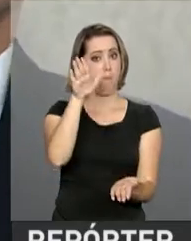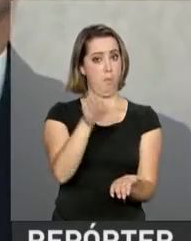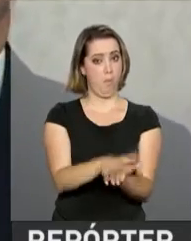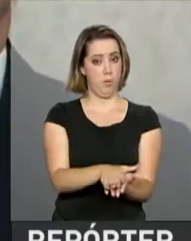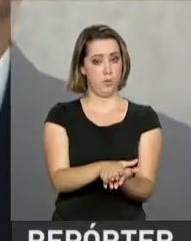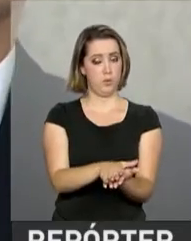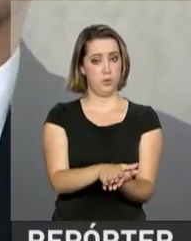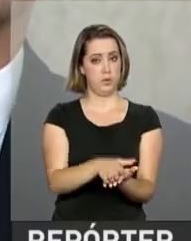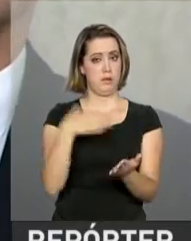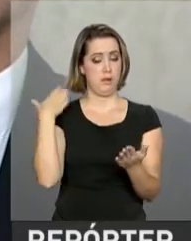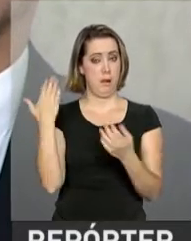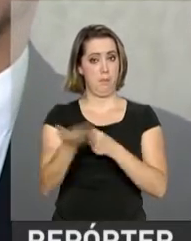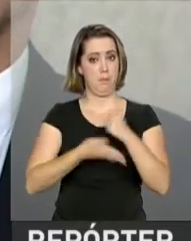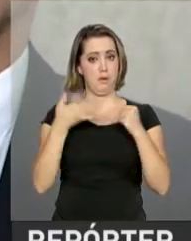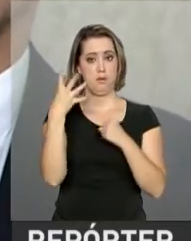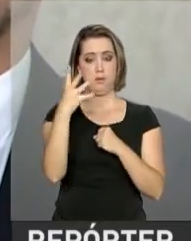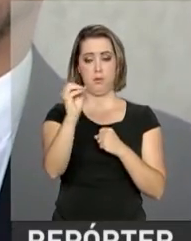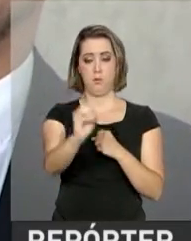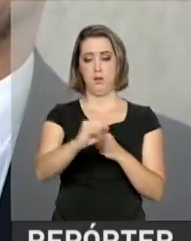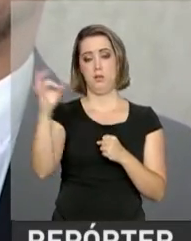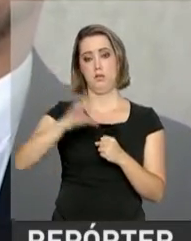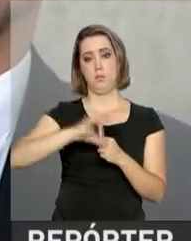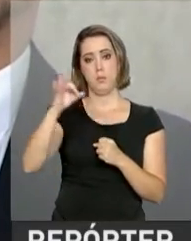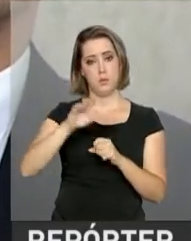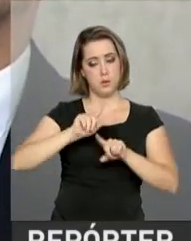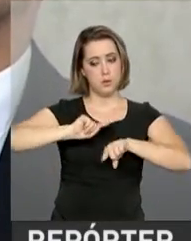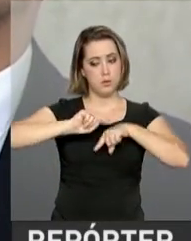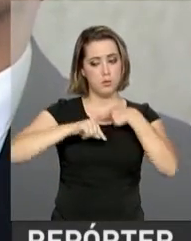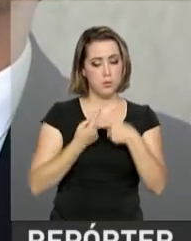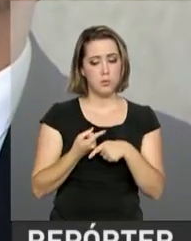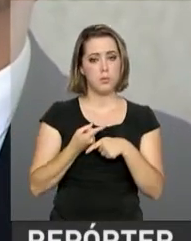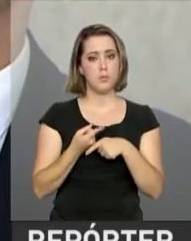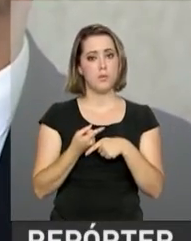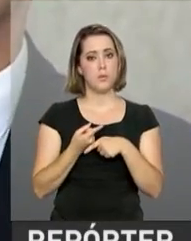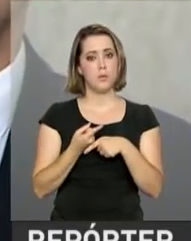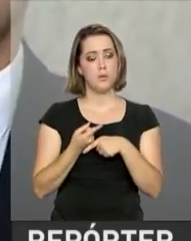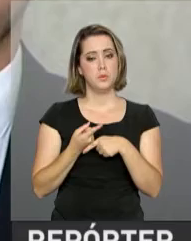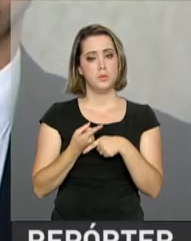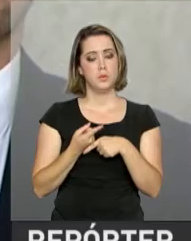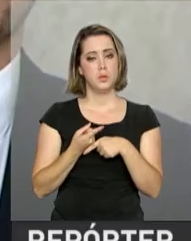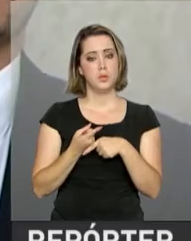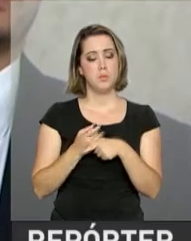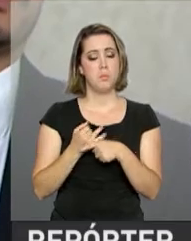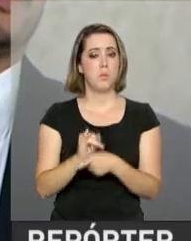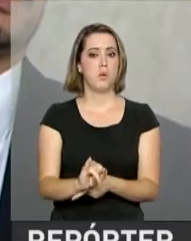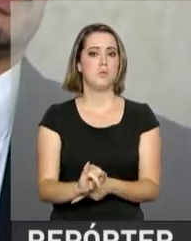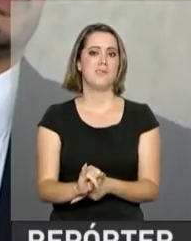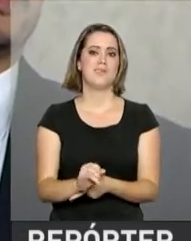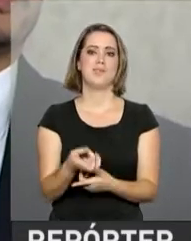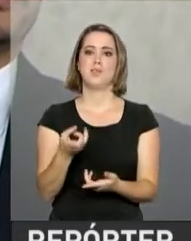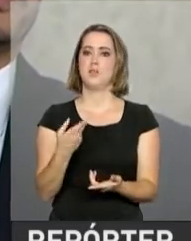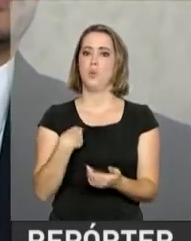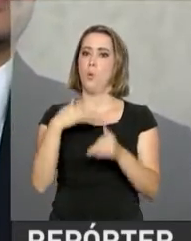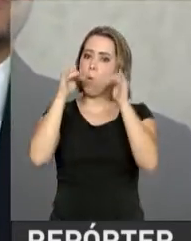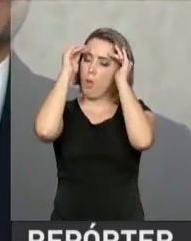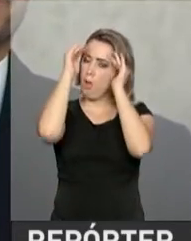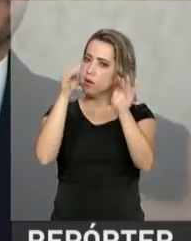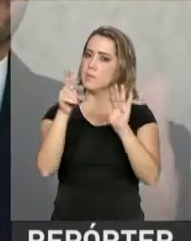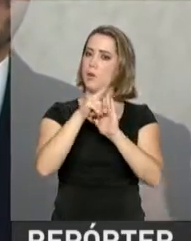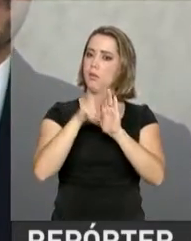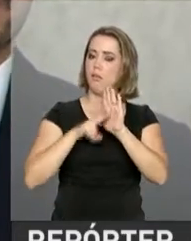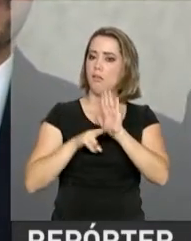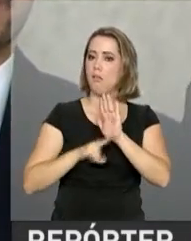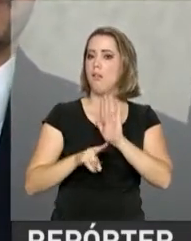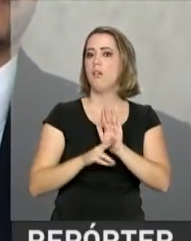mínima de 40% ea partir do momento que esse não cumprimento ele é cada vez maior essa